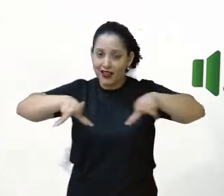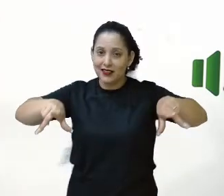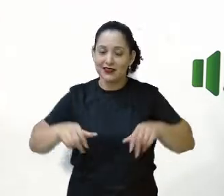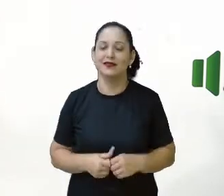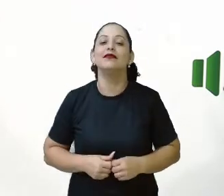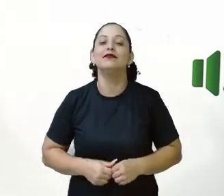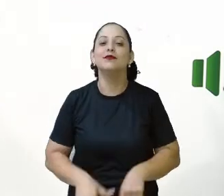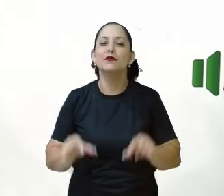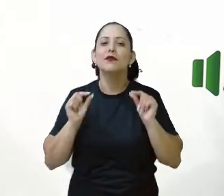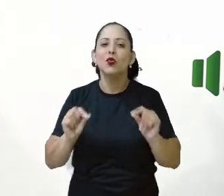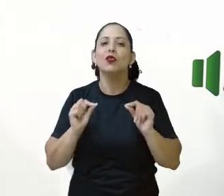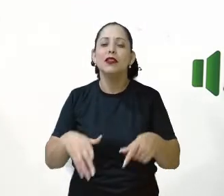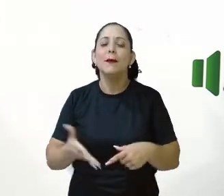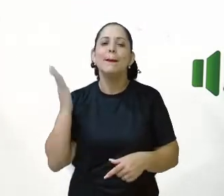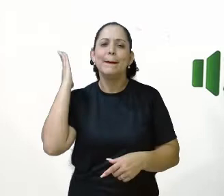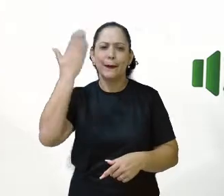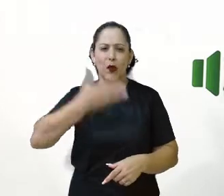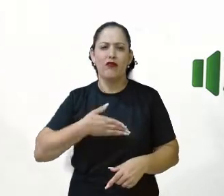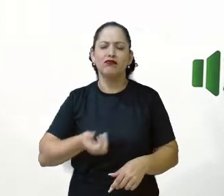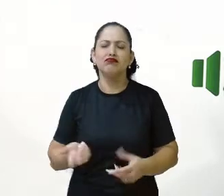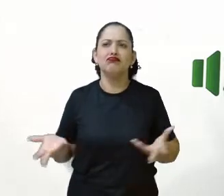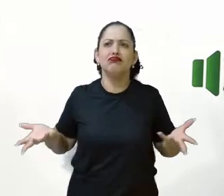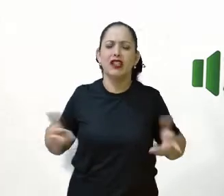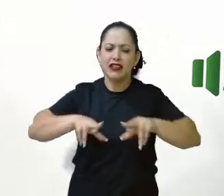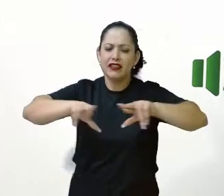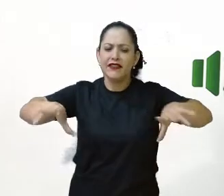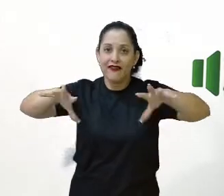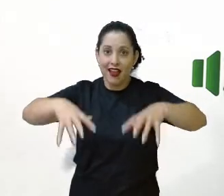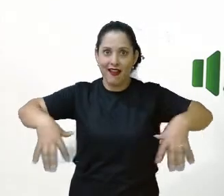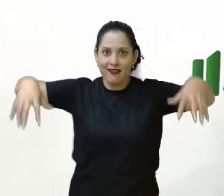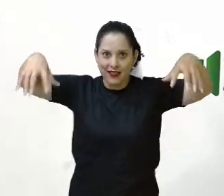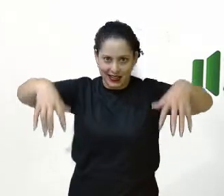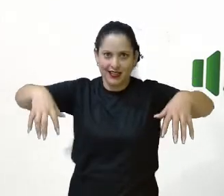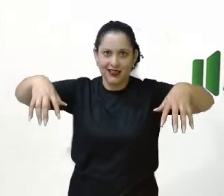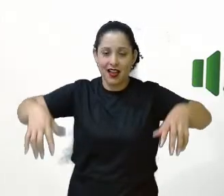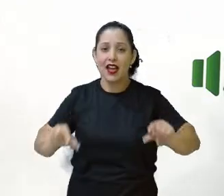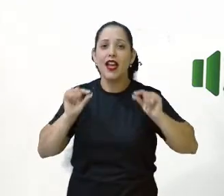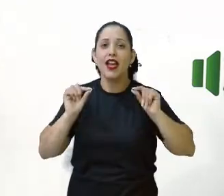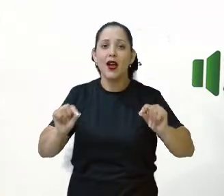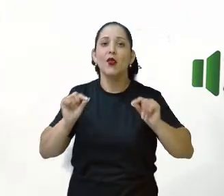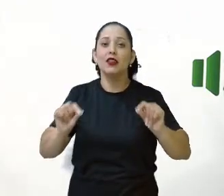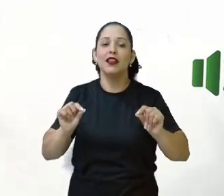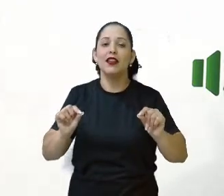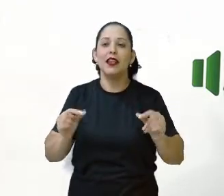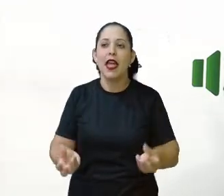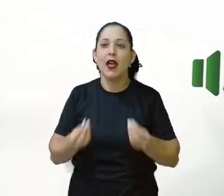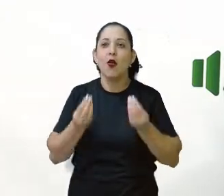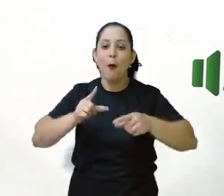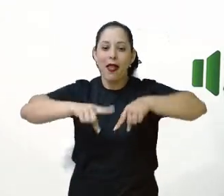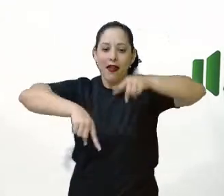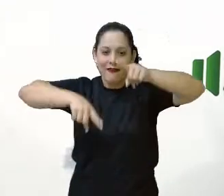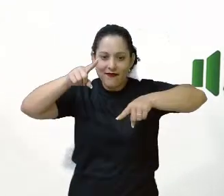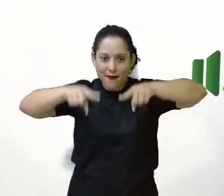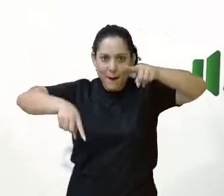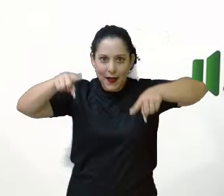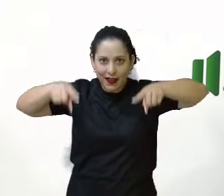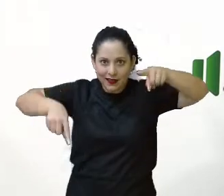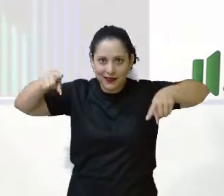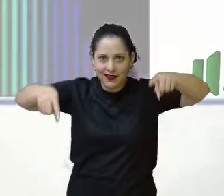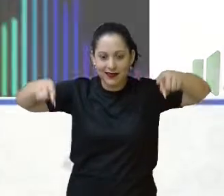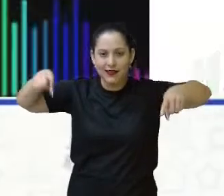define essa intensidade é a amplitude, ok? Da onda, da vibração. Quando o